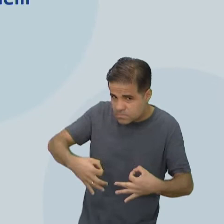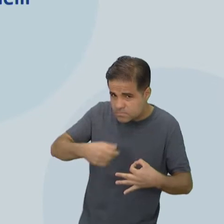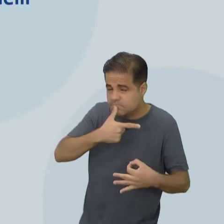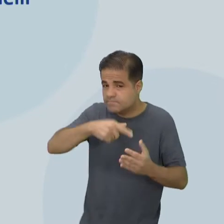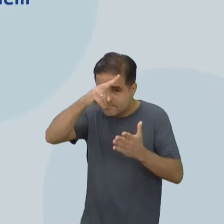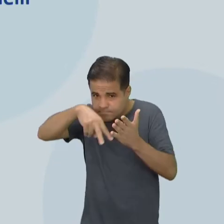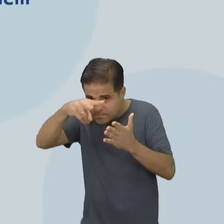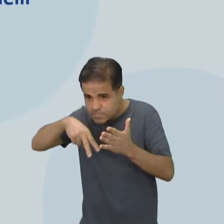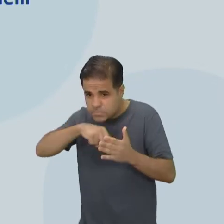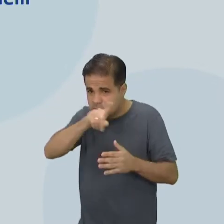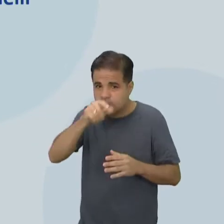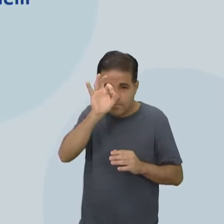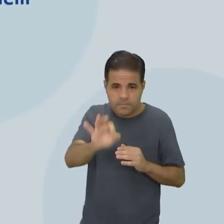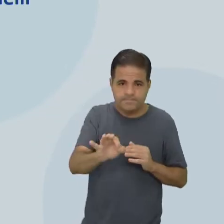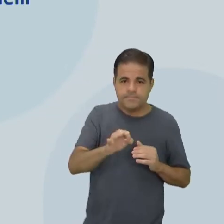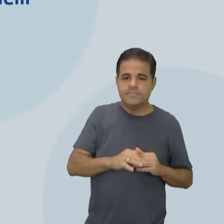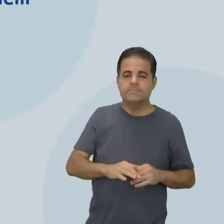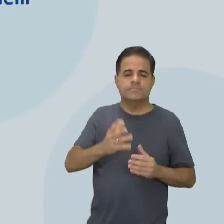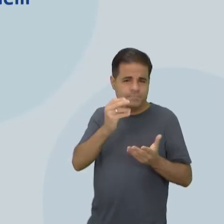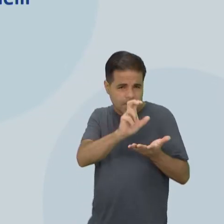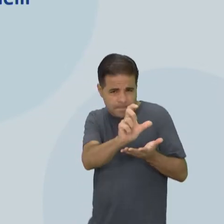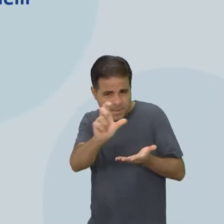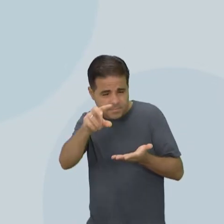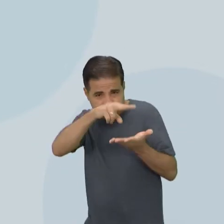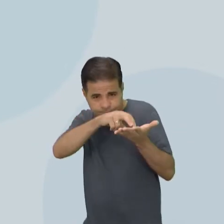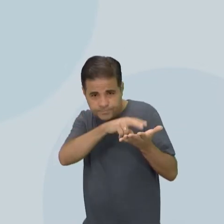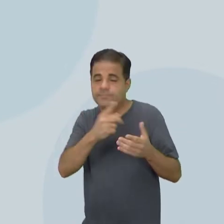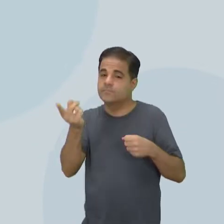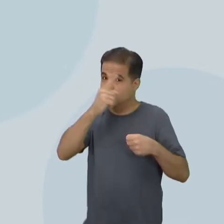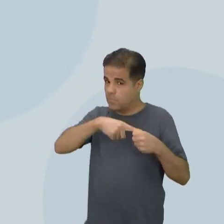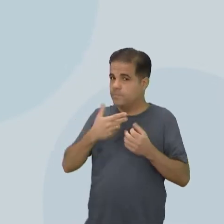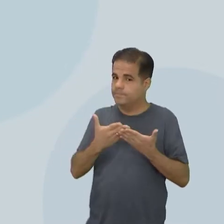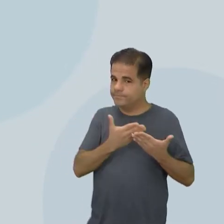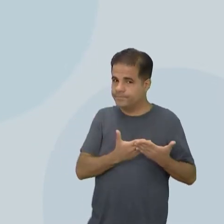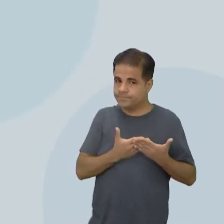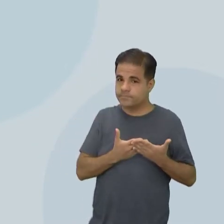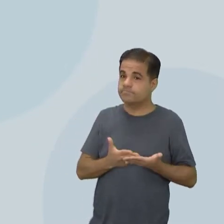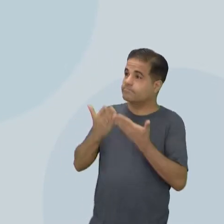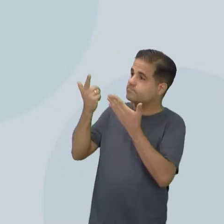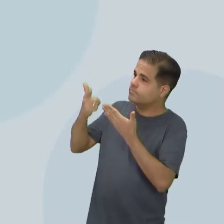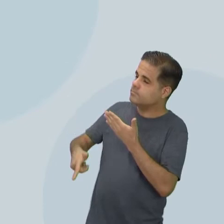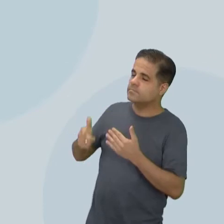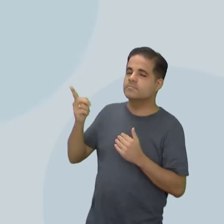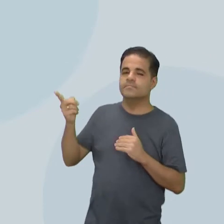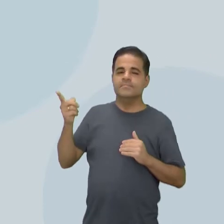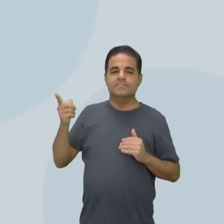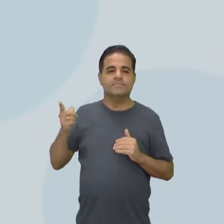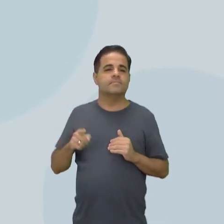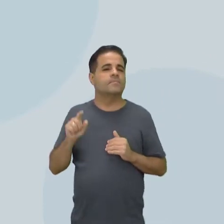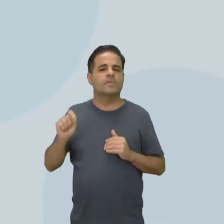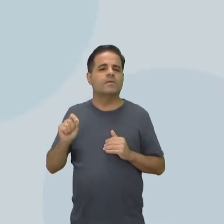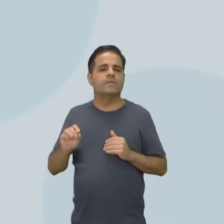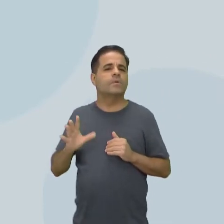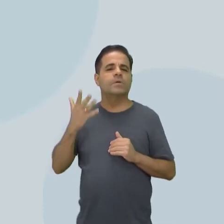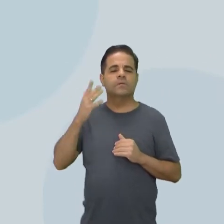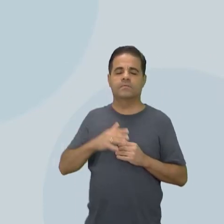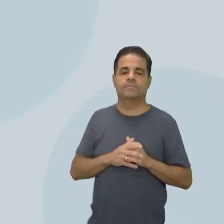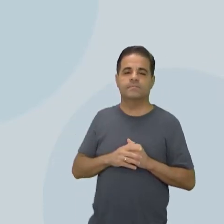conseguindo ler? Certo? Muito vocabulário. Depois você volta nessa aula, tá certo? Olha mais um aqui. O que é isso na